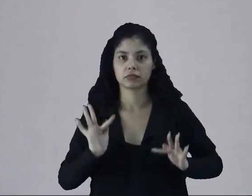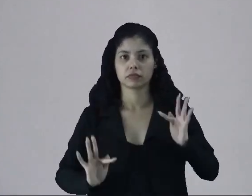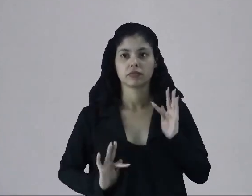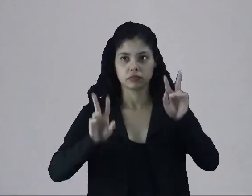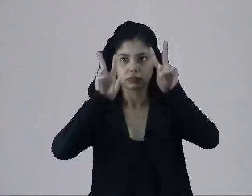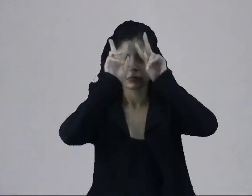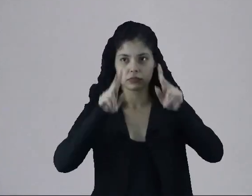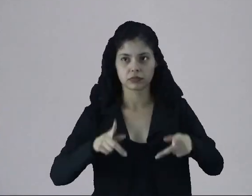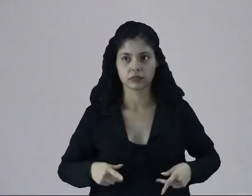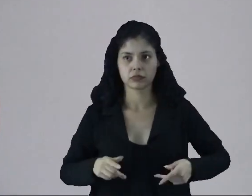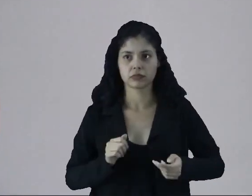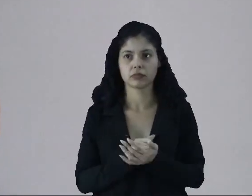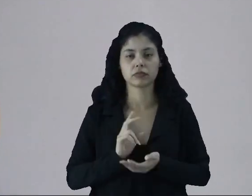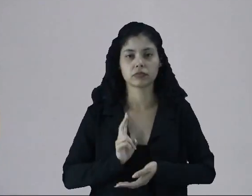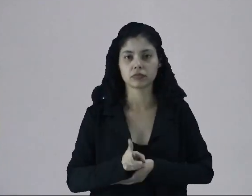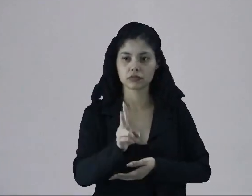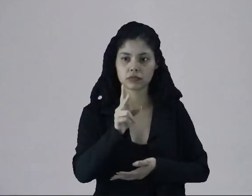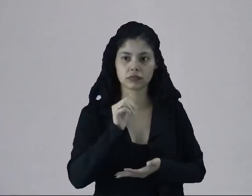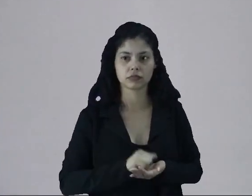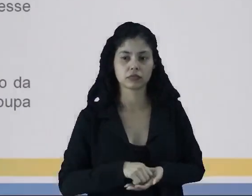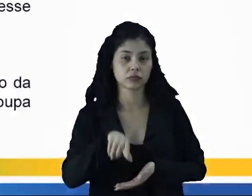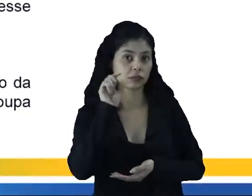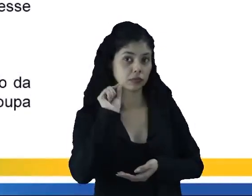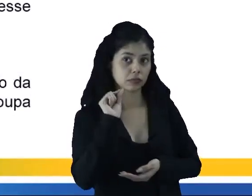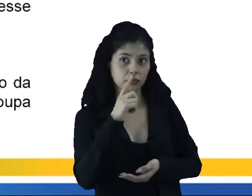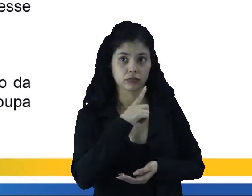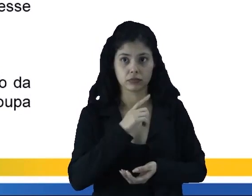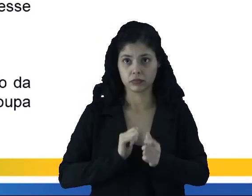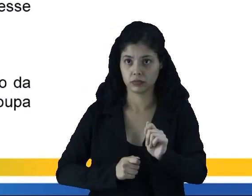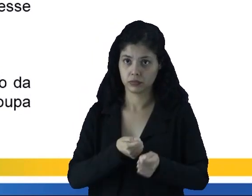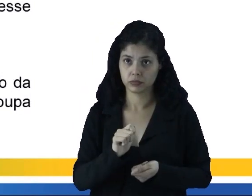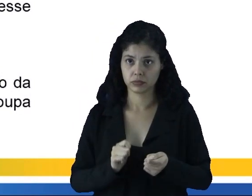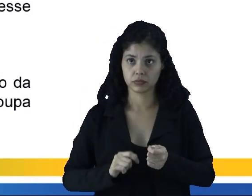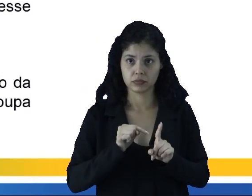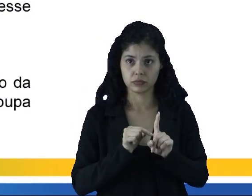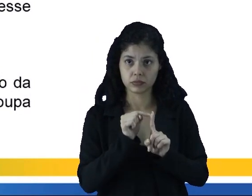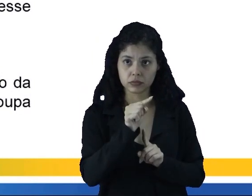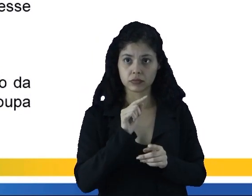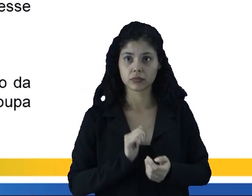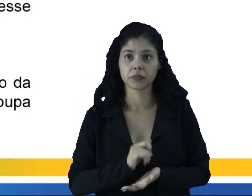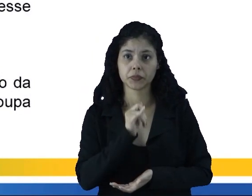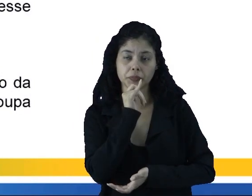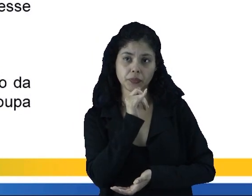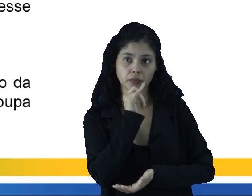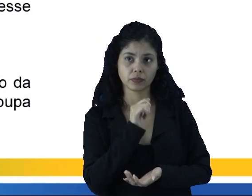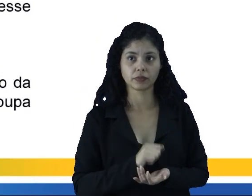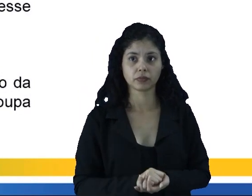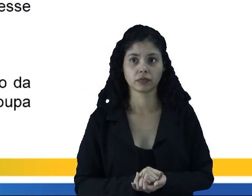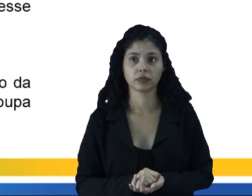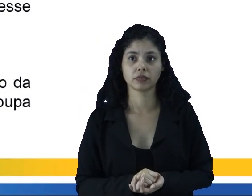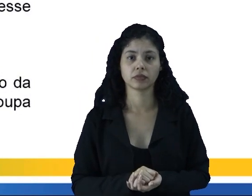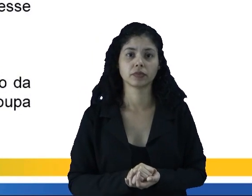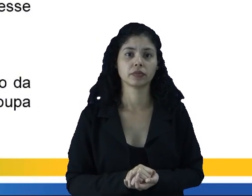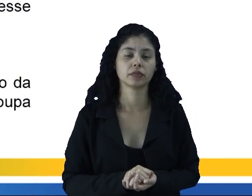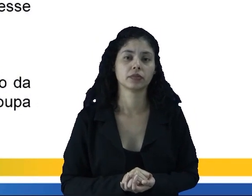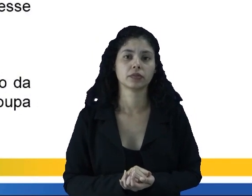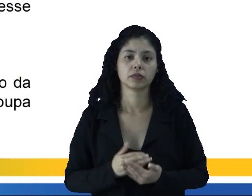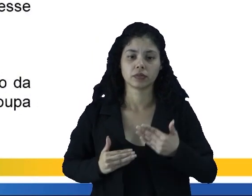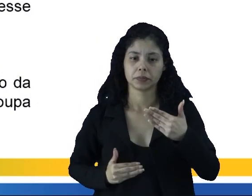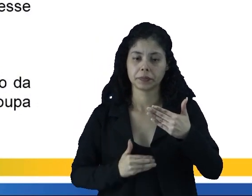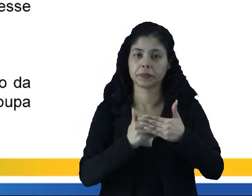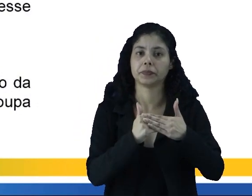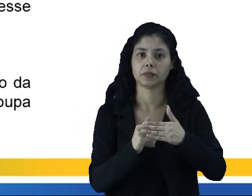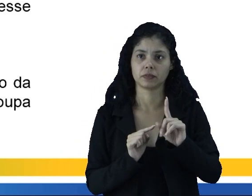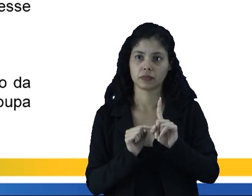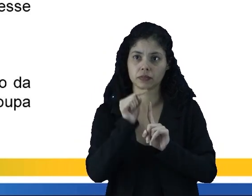ok? Vamos seguir a nossa aula aqui. Então, o que a gente tem no controle térmico? Então, a gente tem, por exemplo, as barreiras